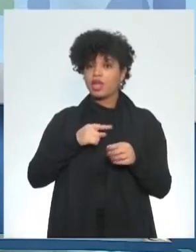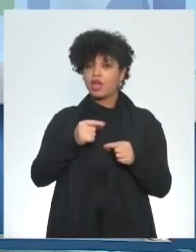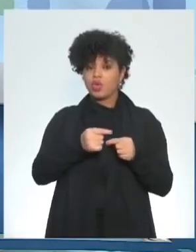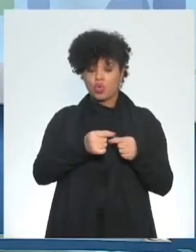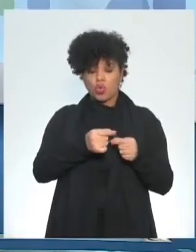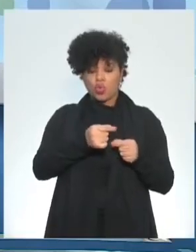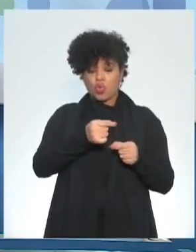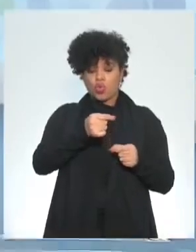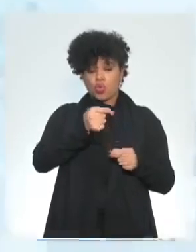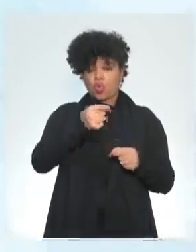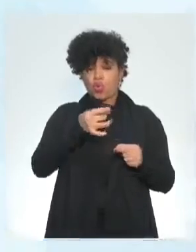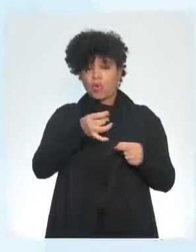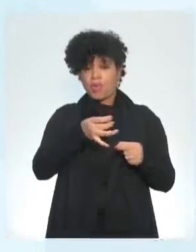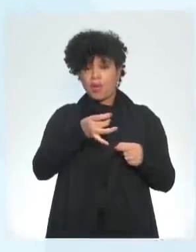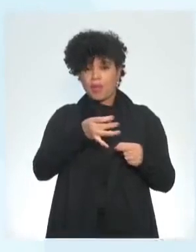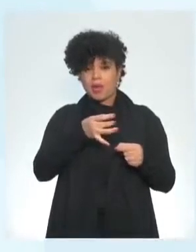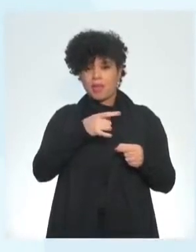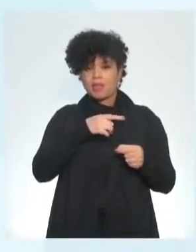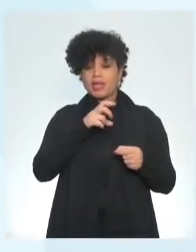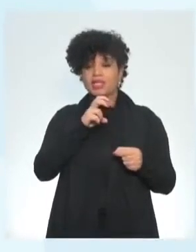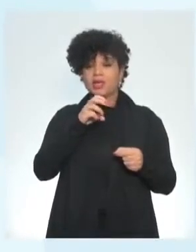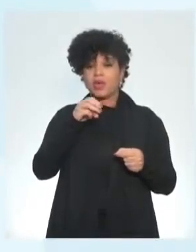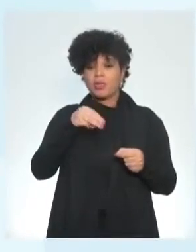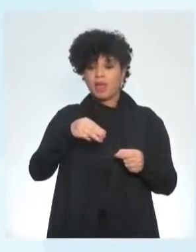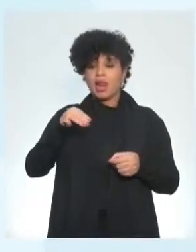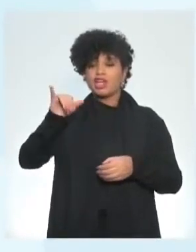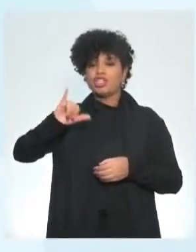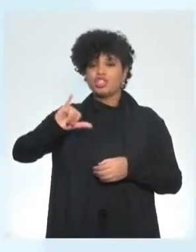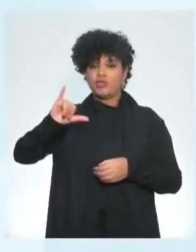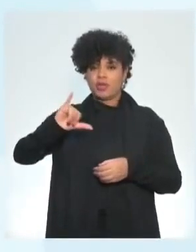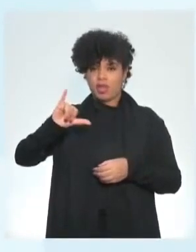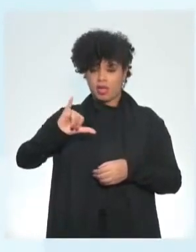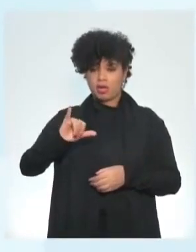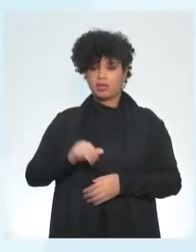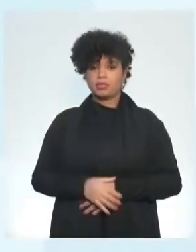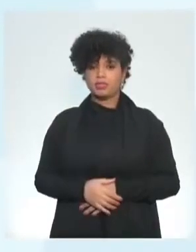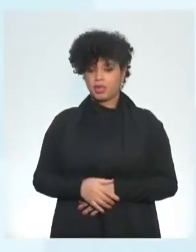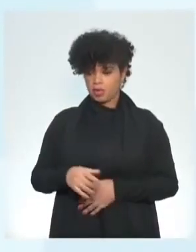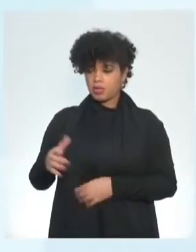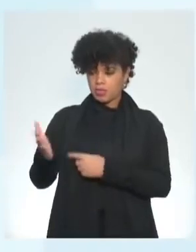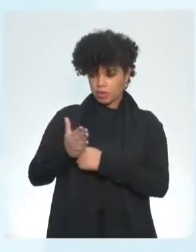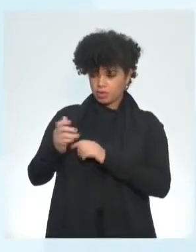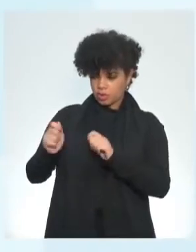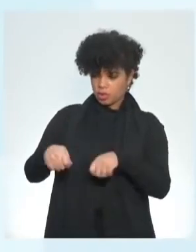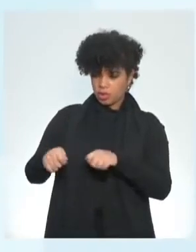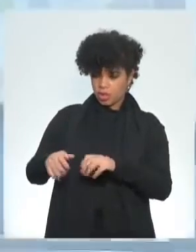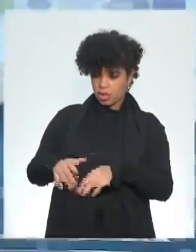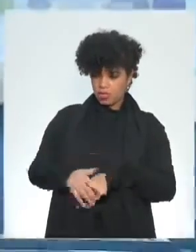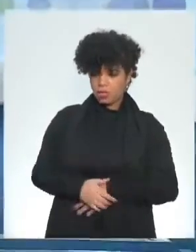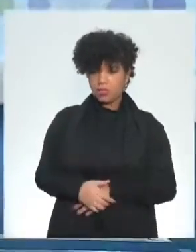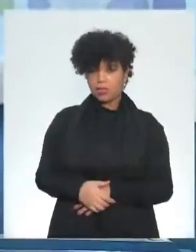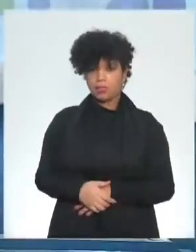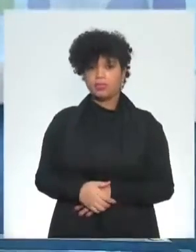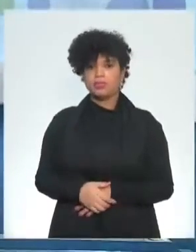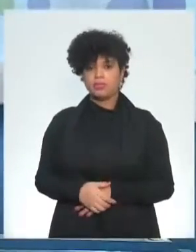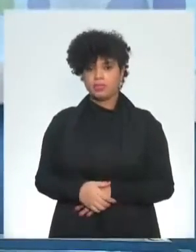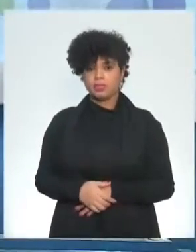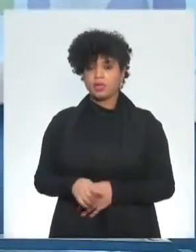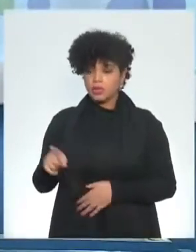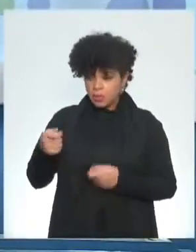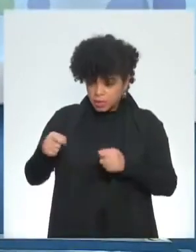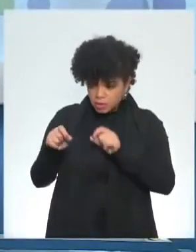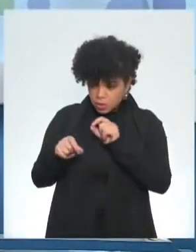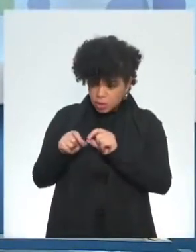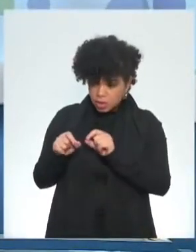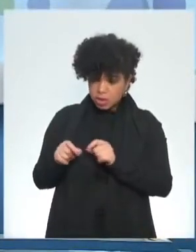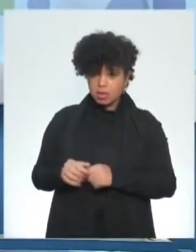colocar 5 ml de vinagre. Fábio, você pode auxiliar-nos? Claro, o que você precisa que eu